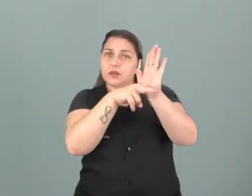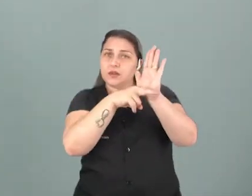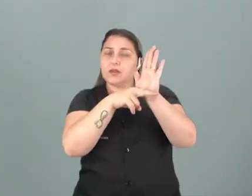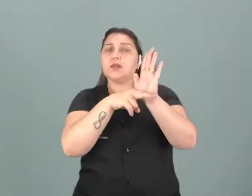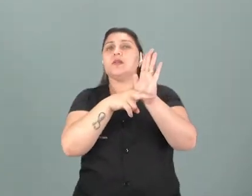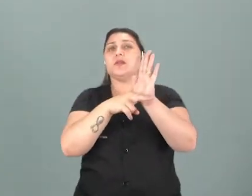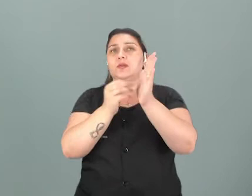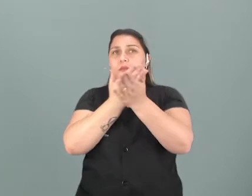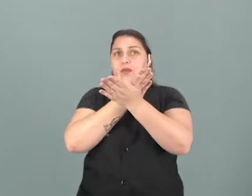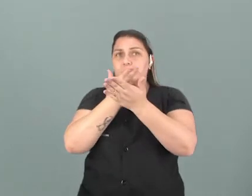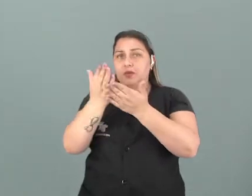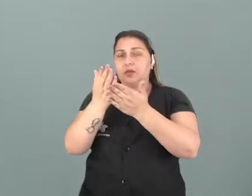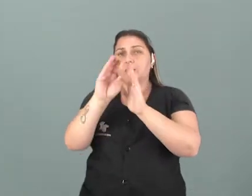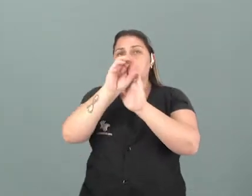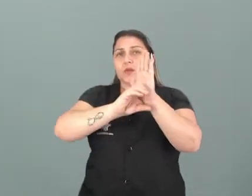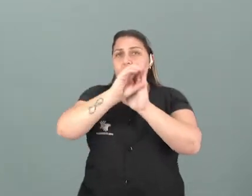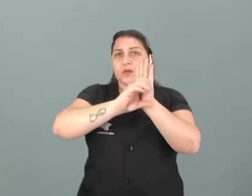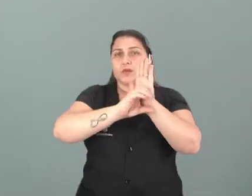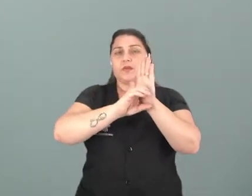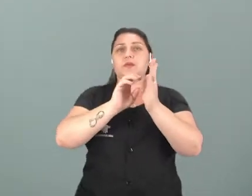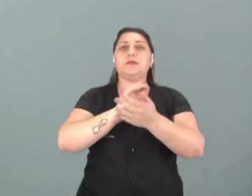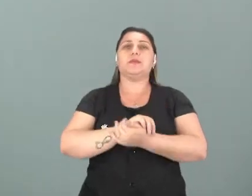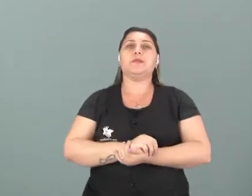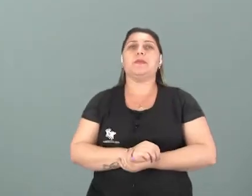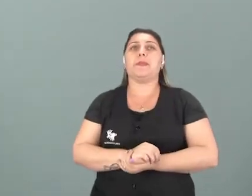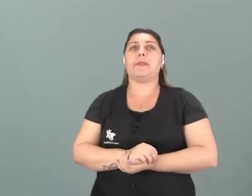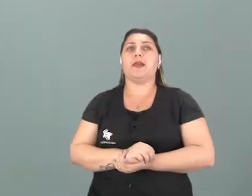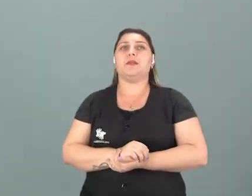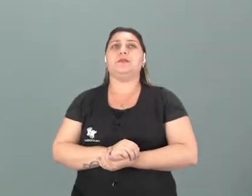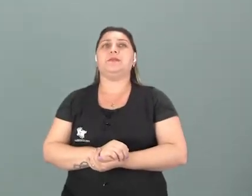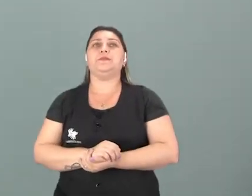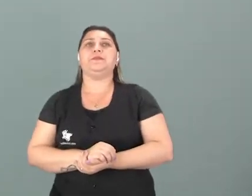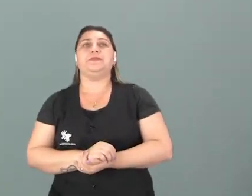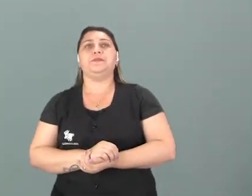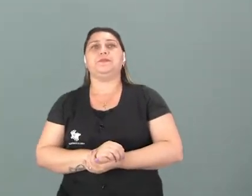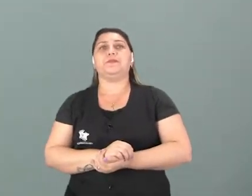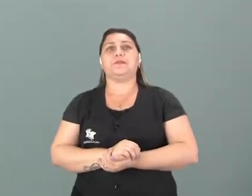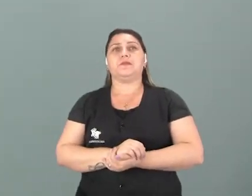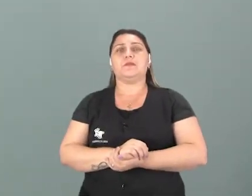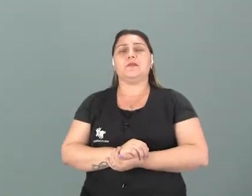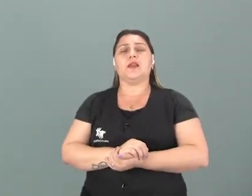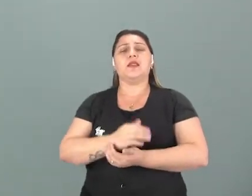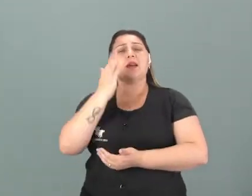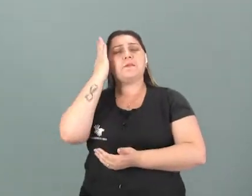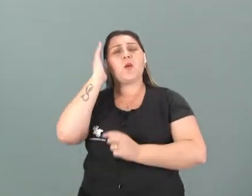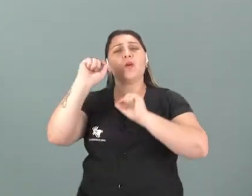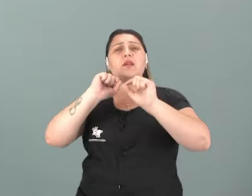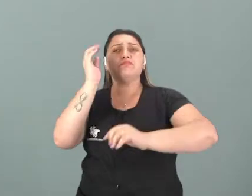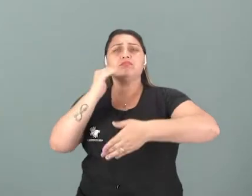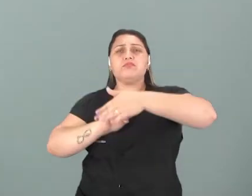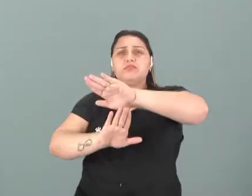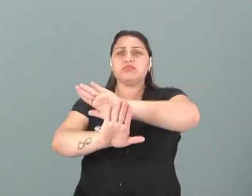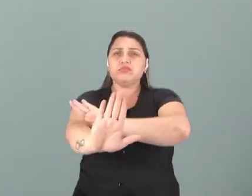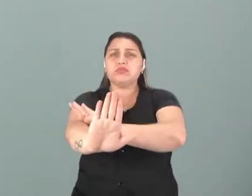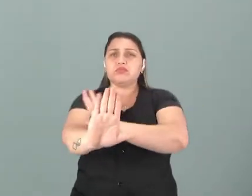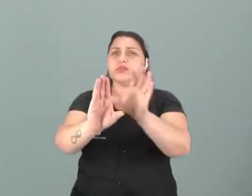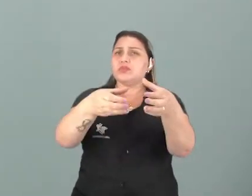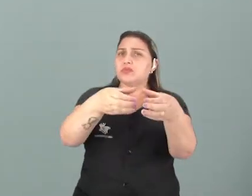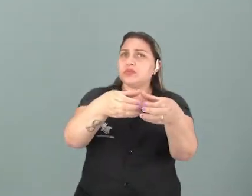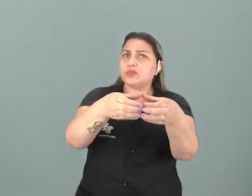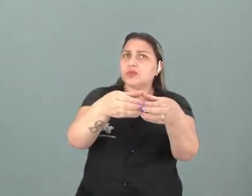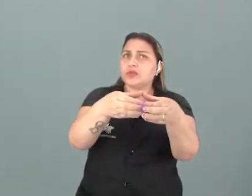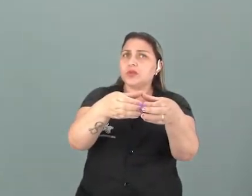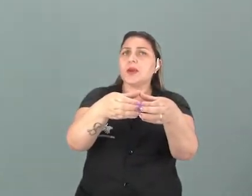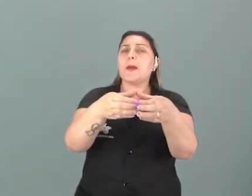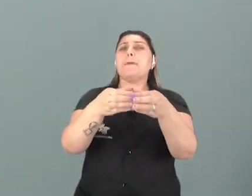lá, né? Vamos começar com os conceitos. Vamos lá. Nós vamos primeiro saber o que são as artes marciais, né? O